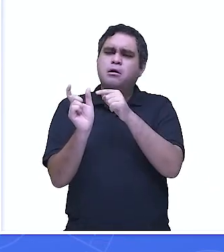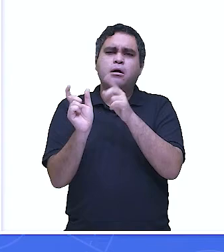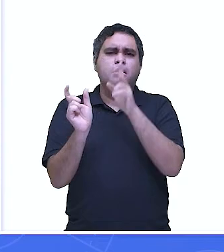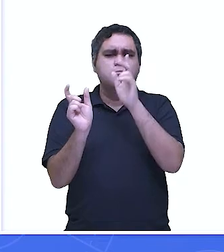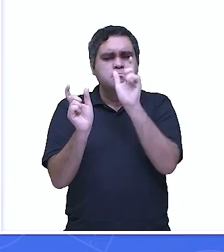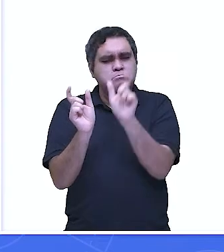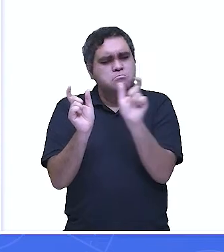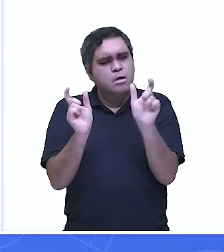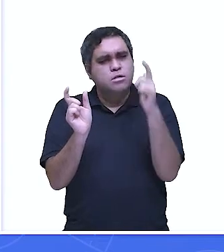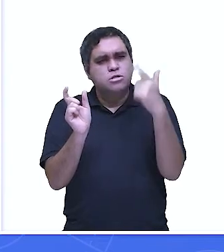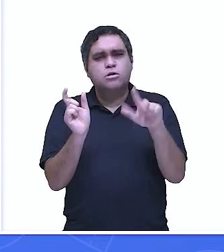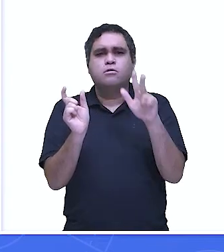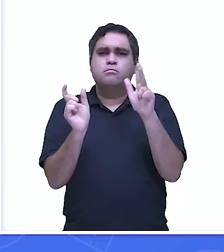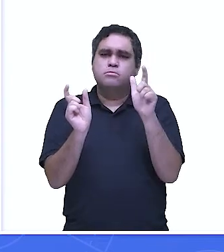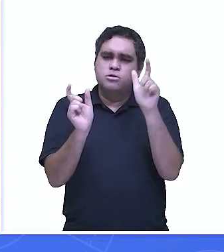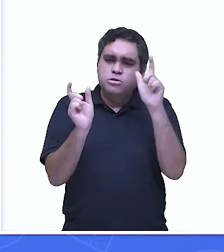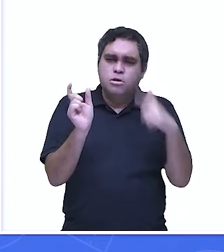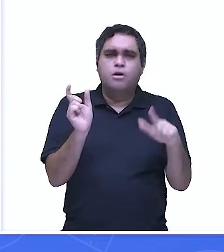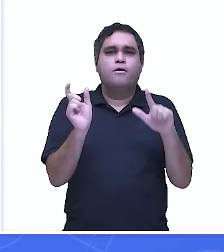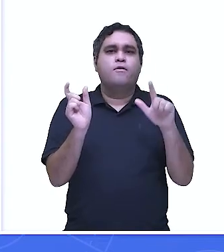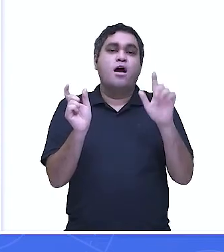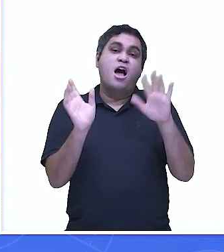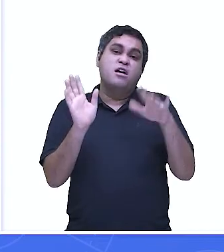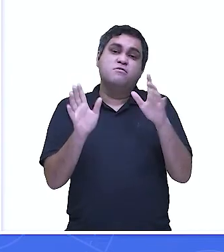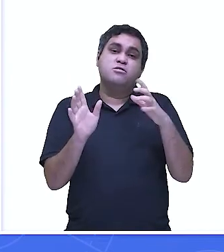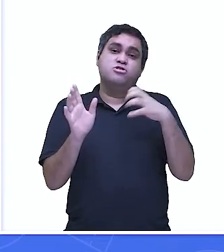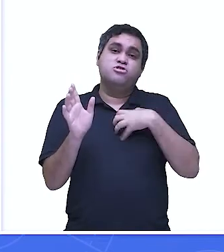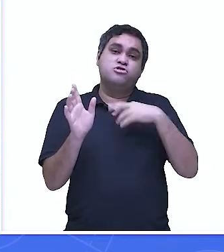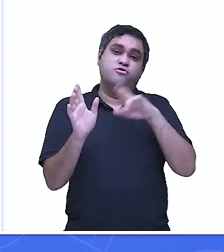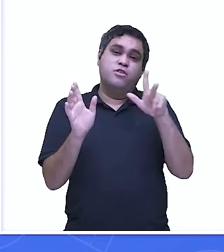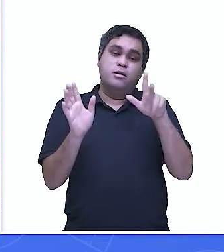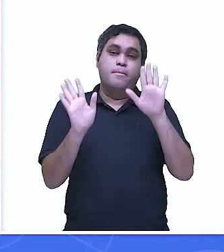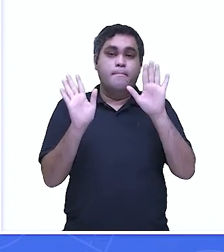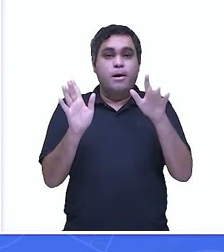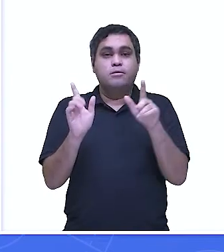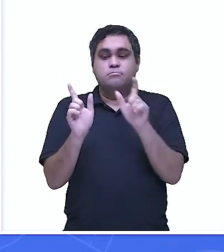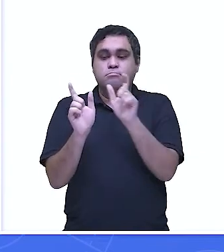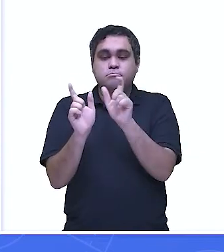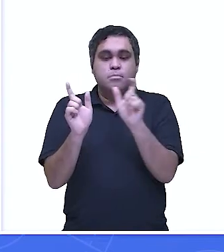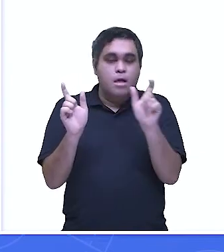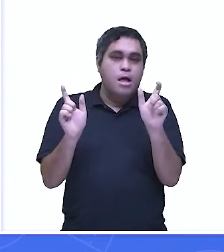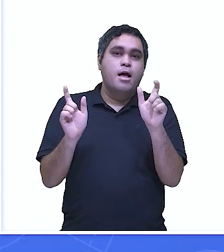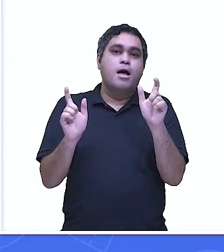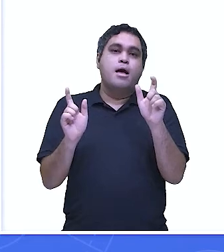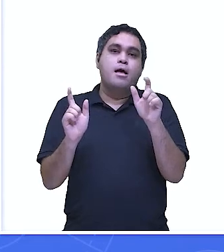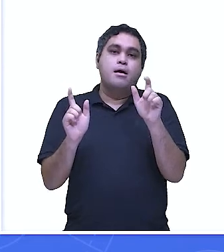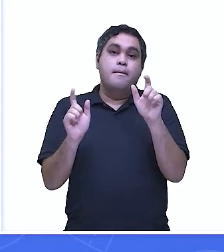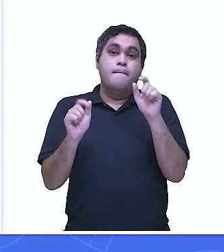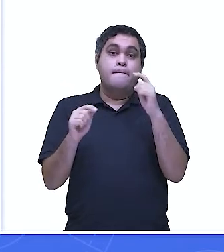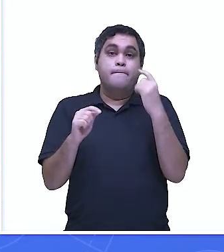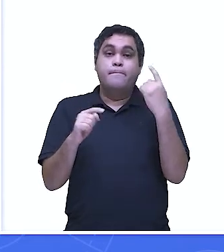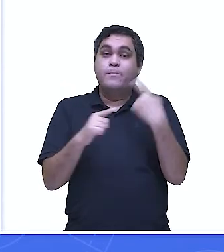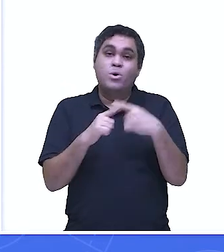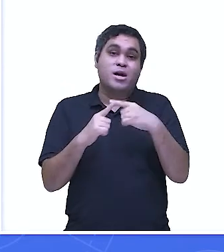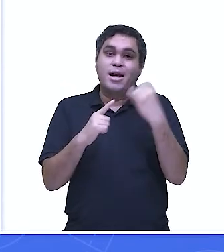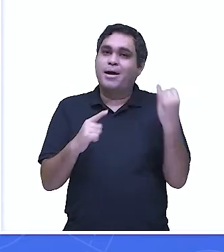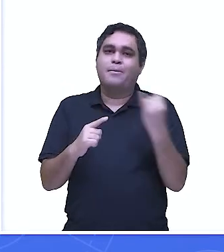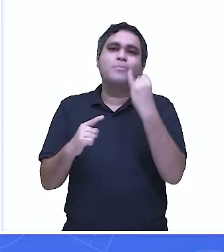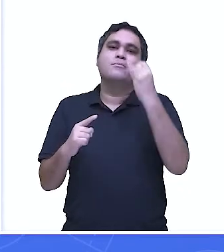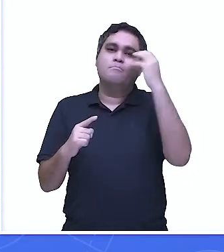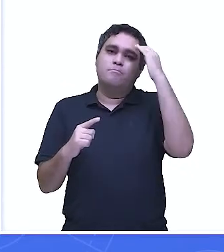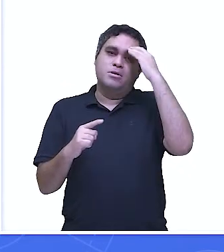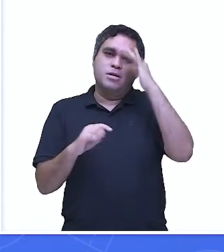com formas diferentes, normalmente são importantes para a compreensão. Então, as palavras